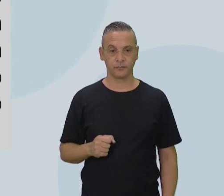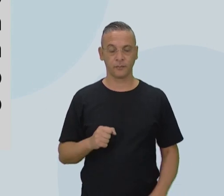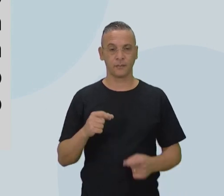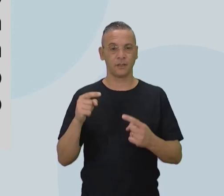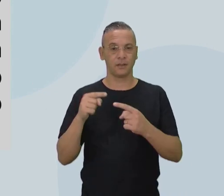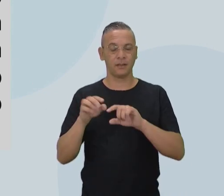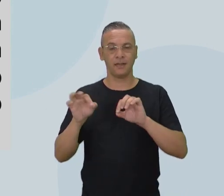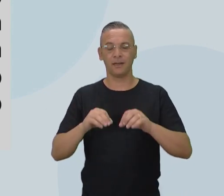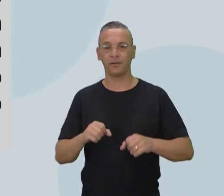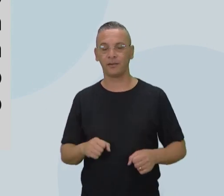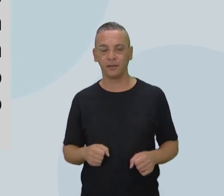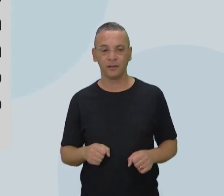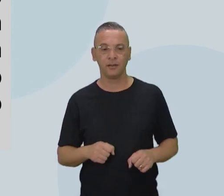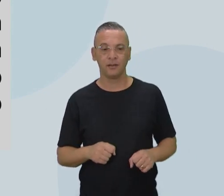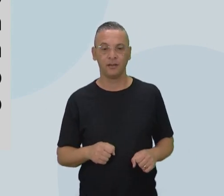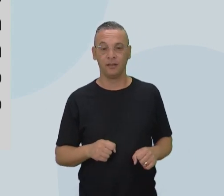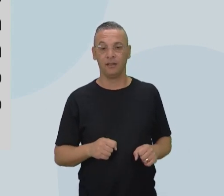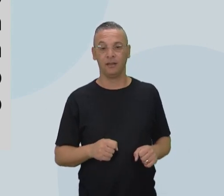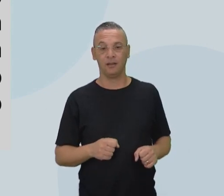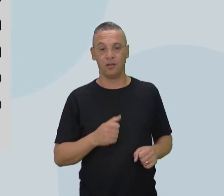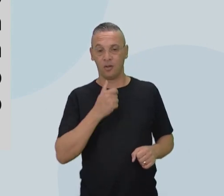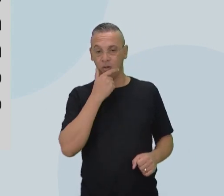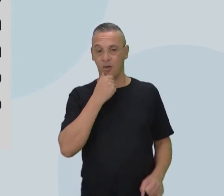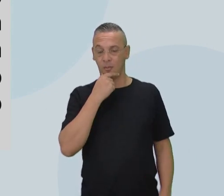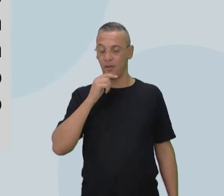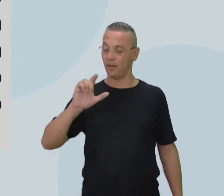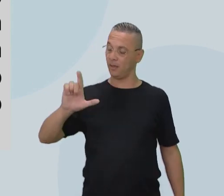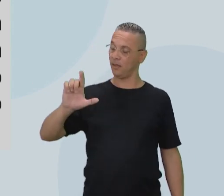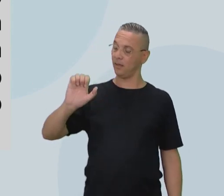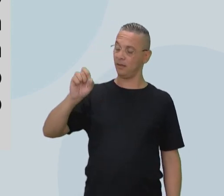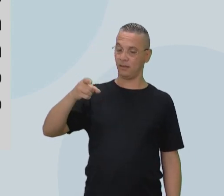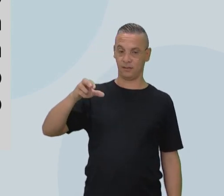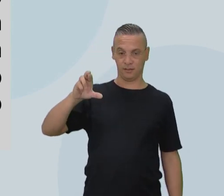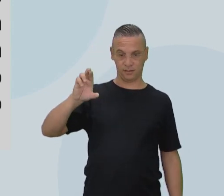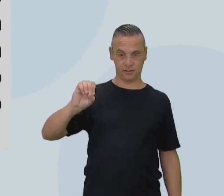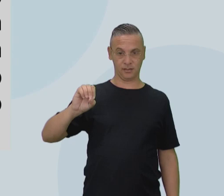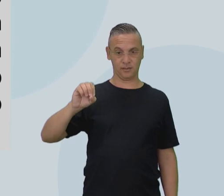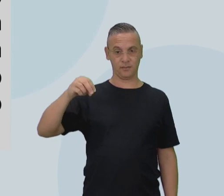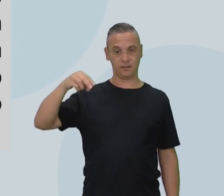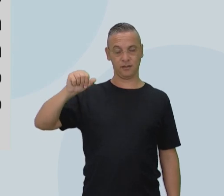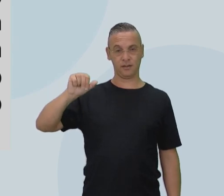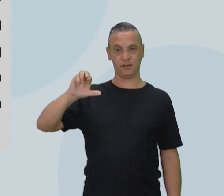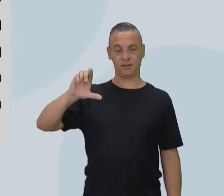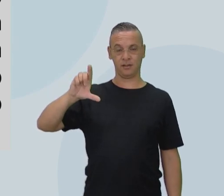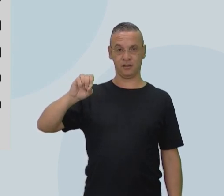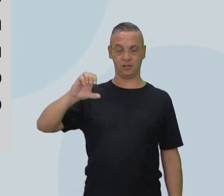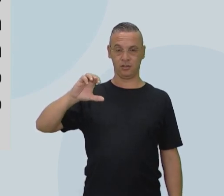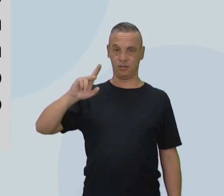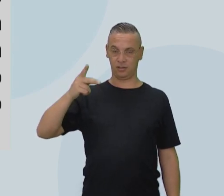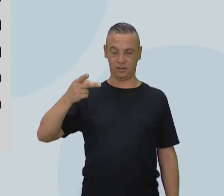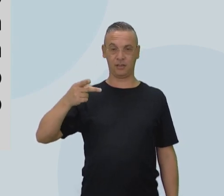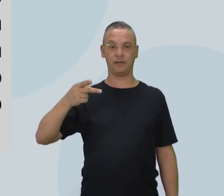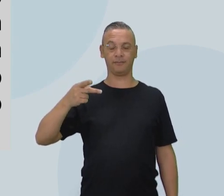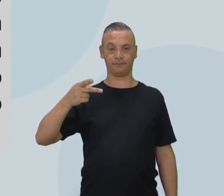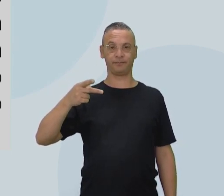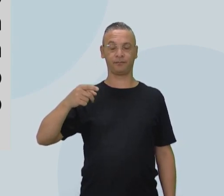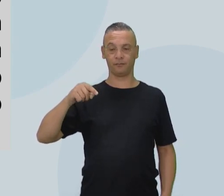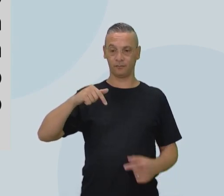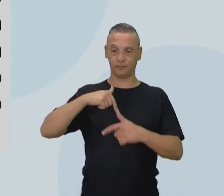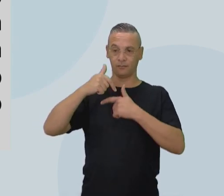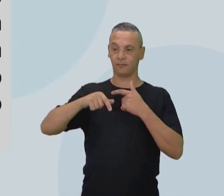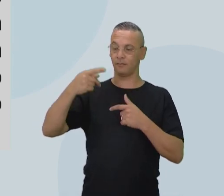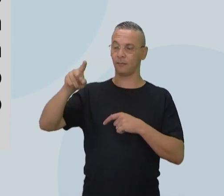Leandro Narlock, colunista da Folha, quando ele cita um repórter ou um colunista, né, do jornal, esse é o trabalho